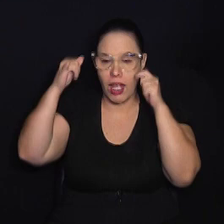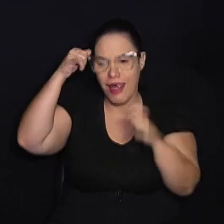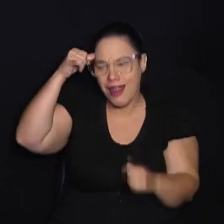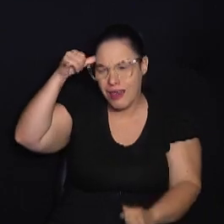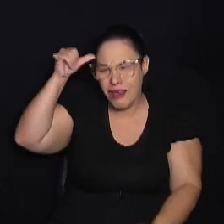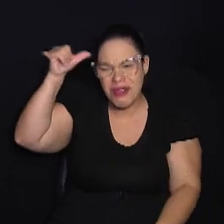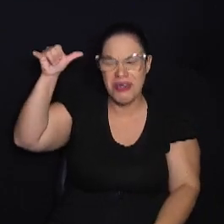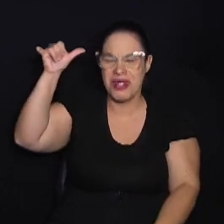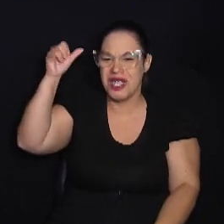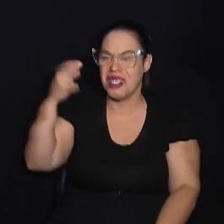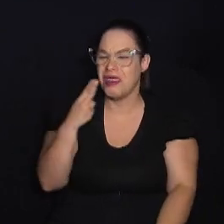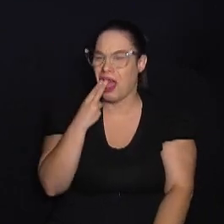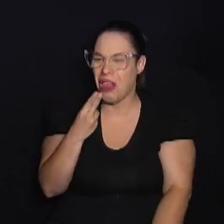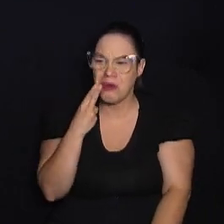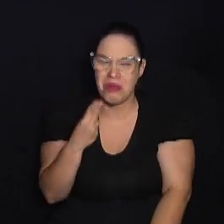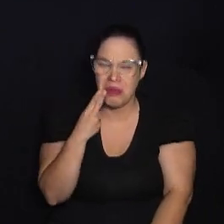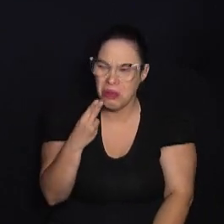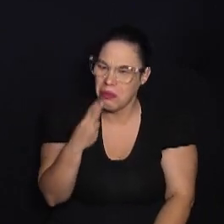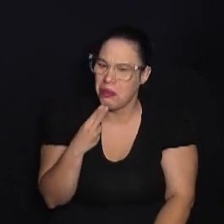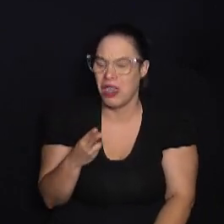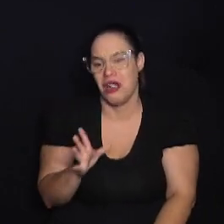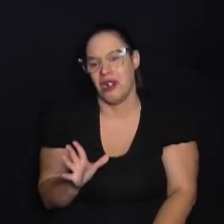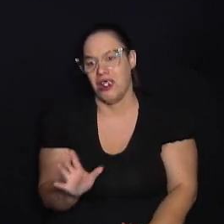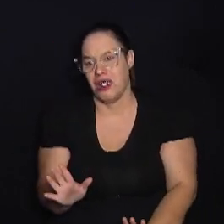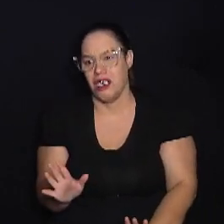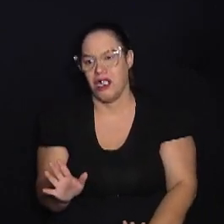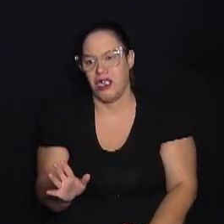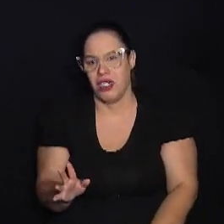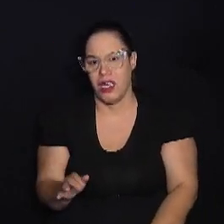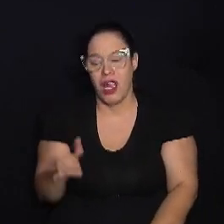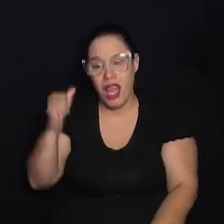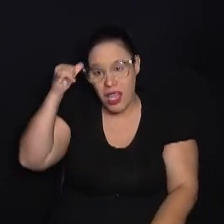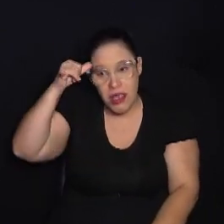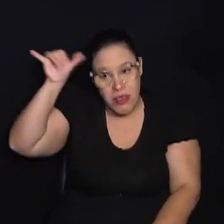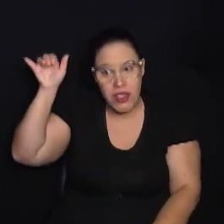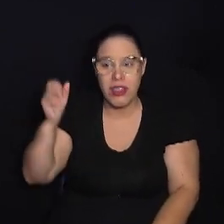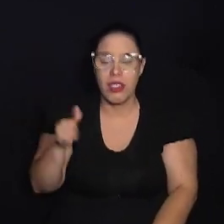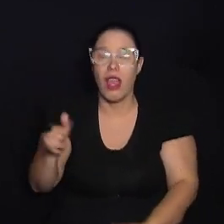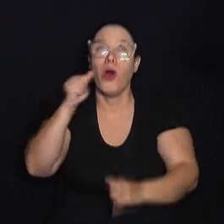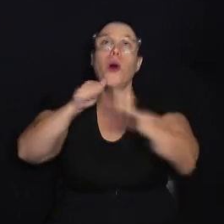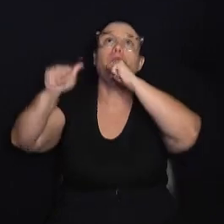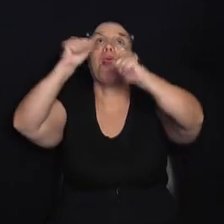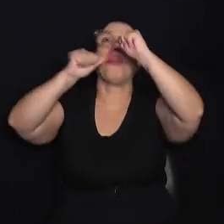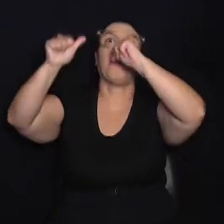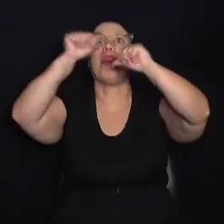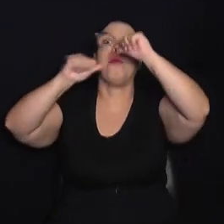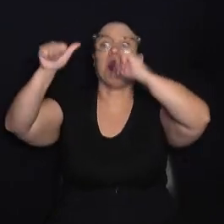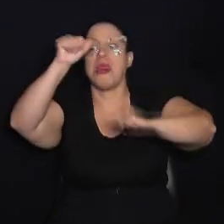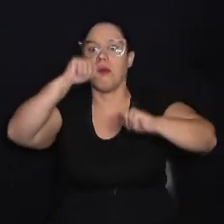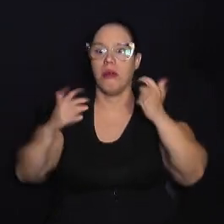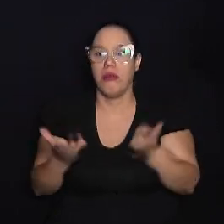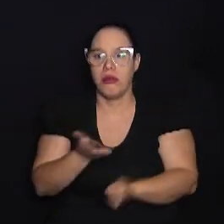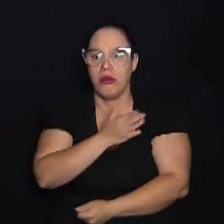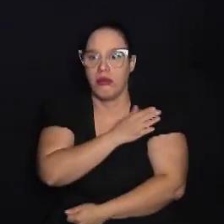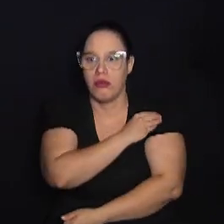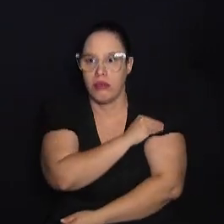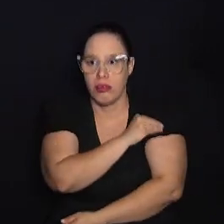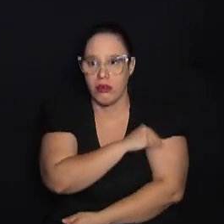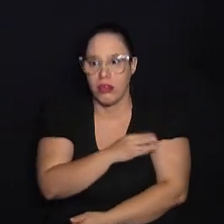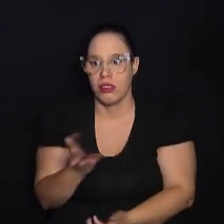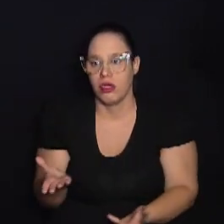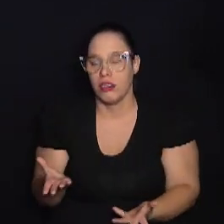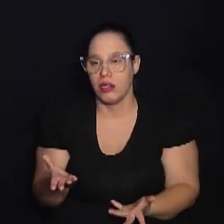todo custo, é uma coisa completamente desnecessária, evitar o excesso de consumo de álcool. Então, assim, são coisas que